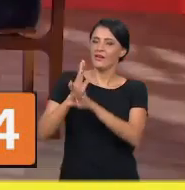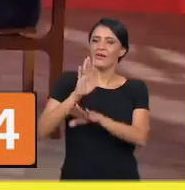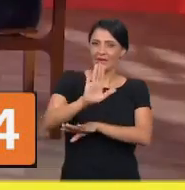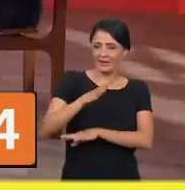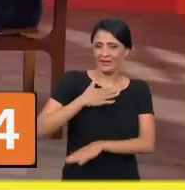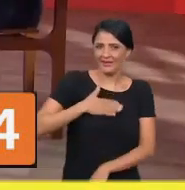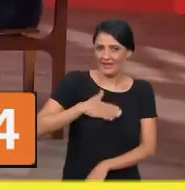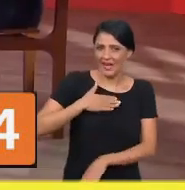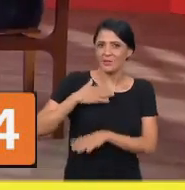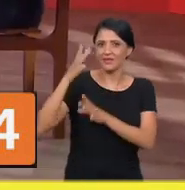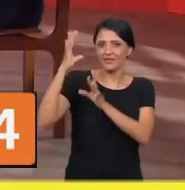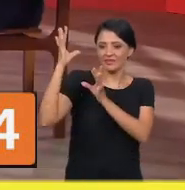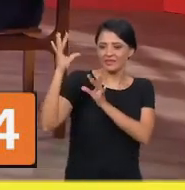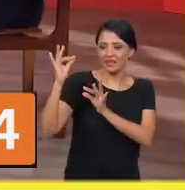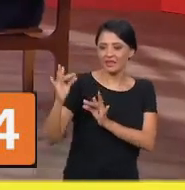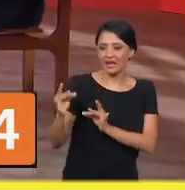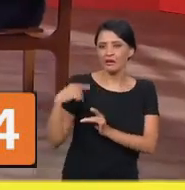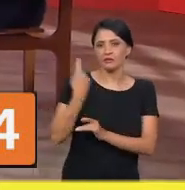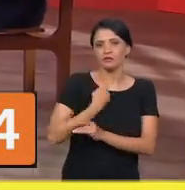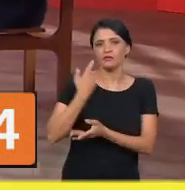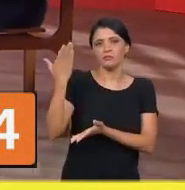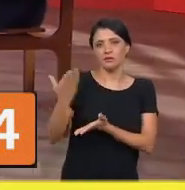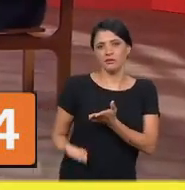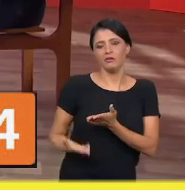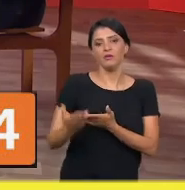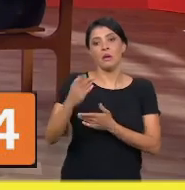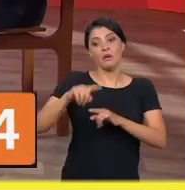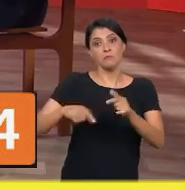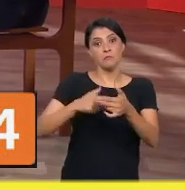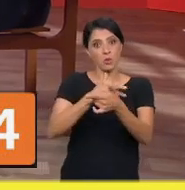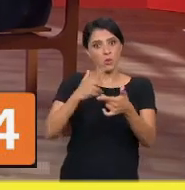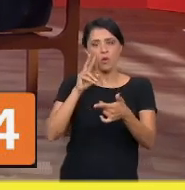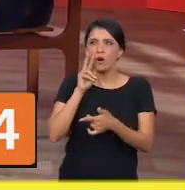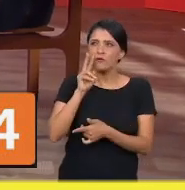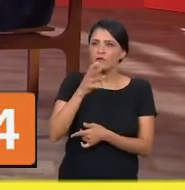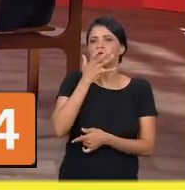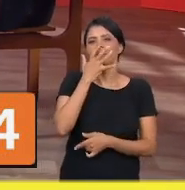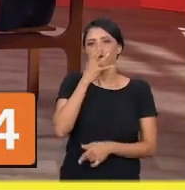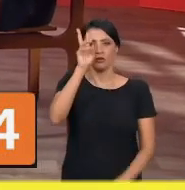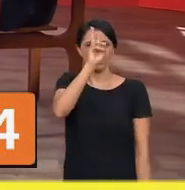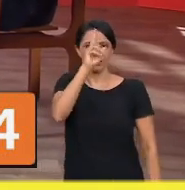tem detalhes que a gente está perdendo, mas muita coisa ali, vendo a vida do Galileu,